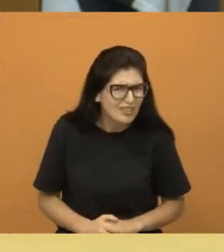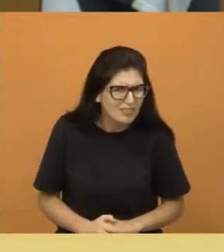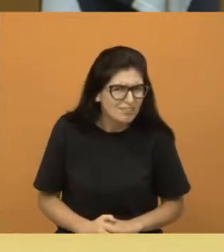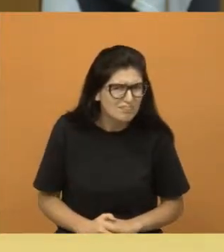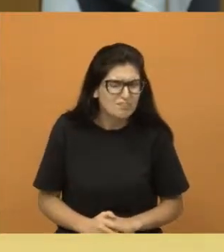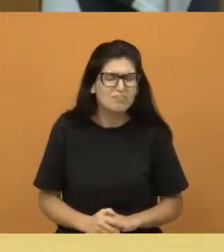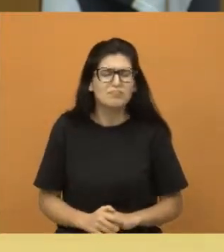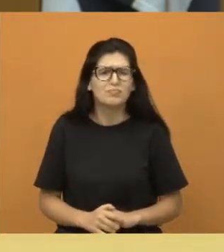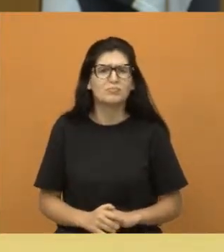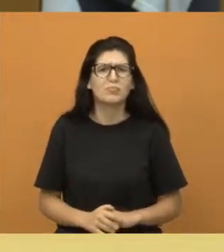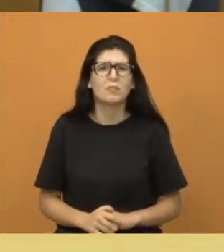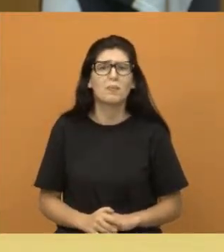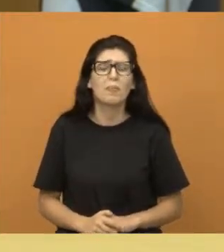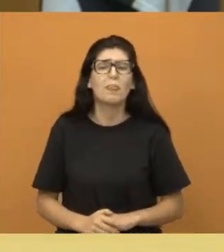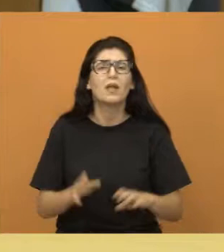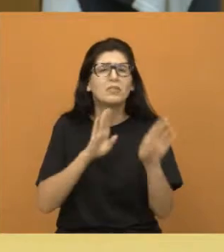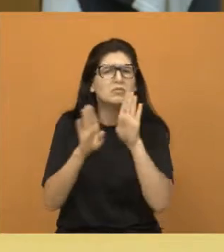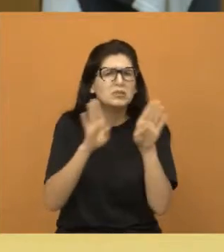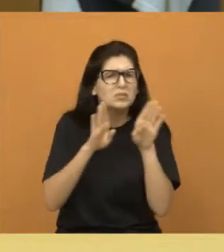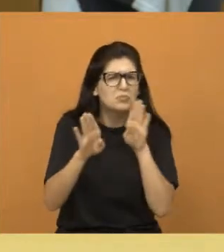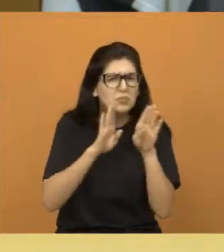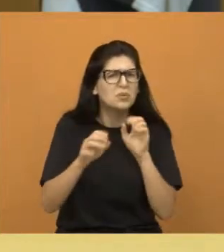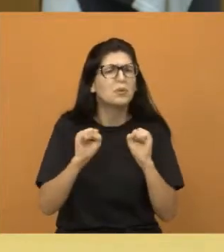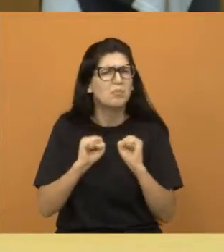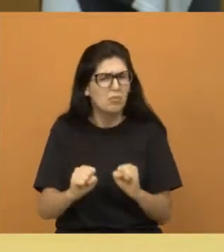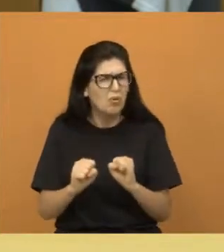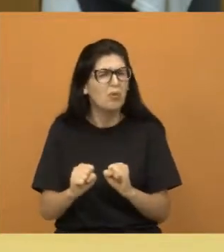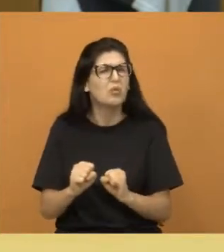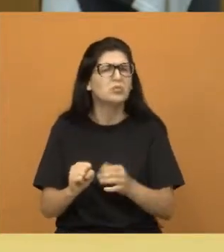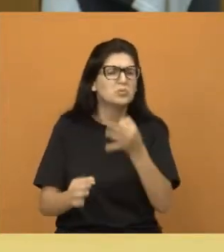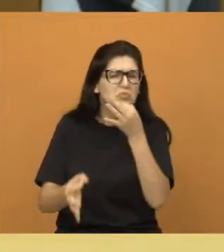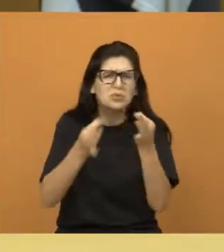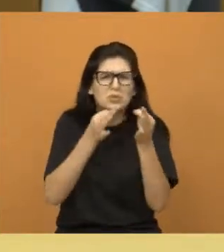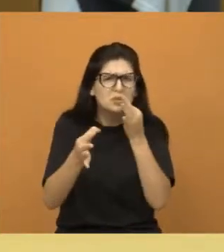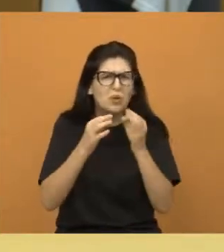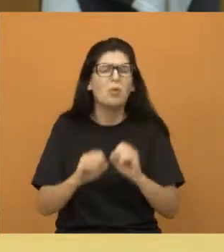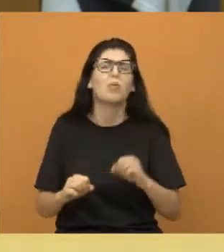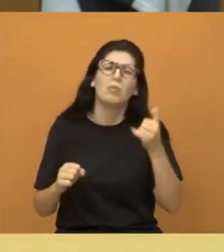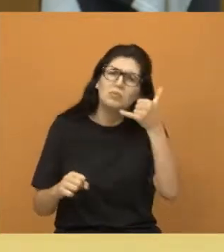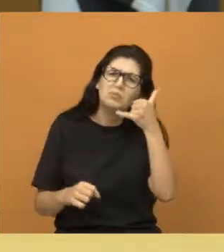você comentasse lá na minha rede social, ligasse aqui para o nosso gabinete, liga no